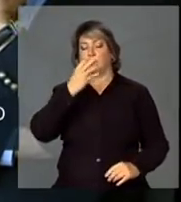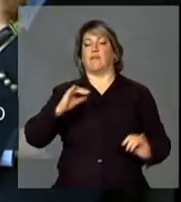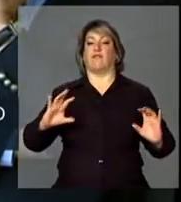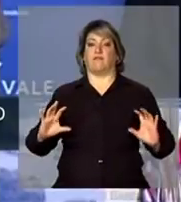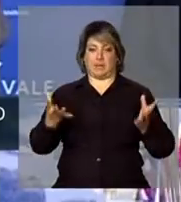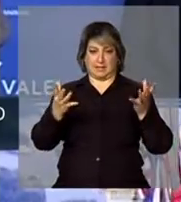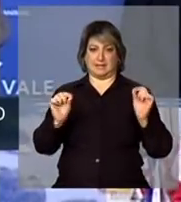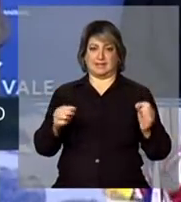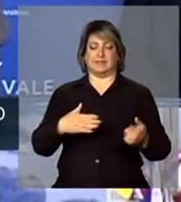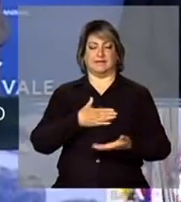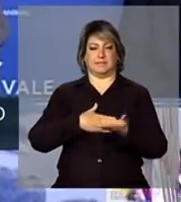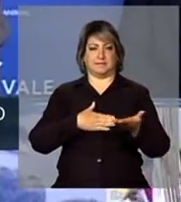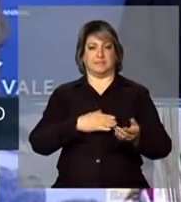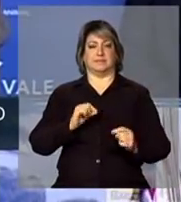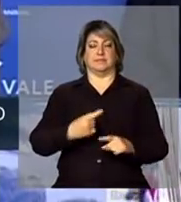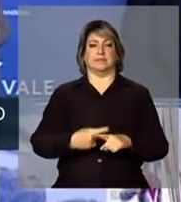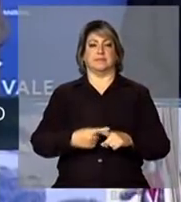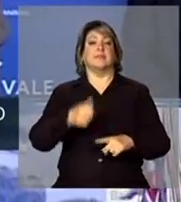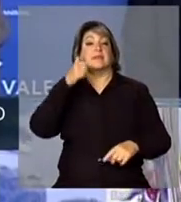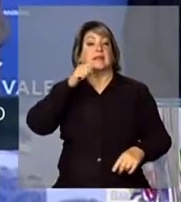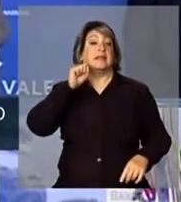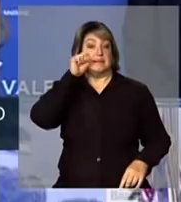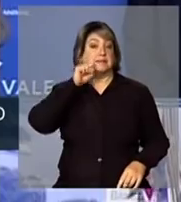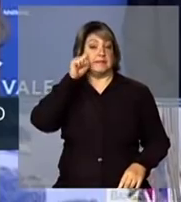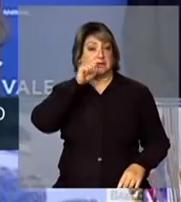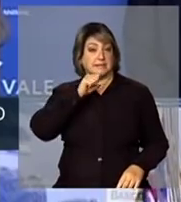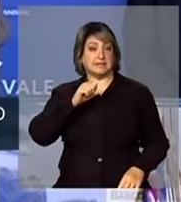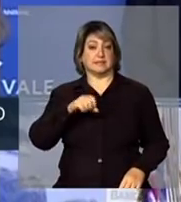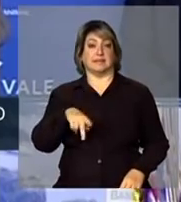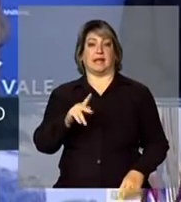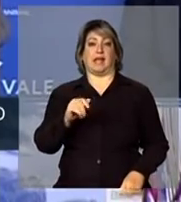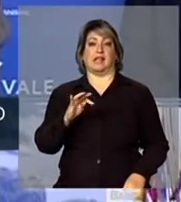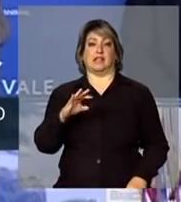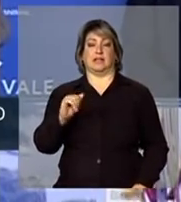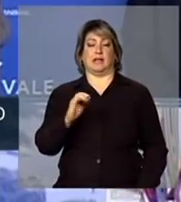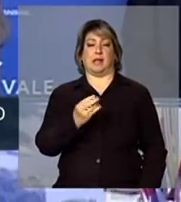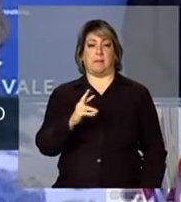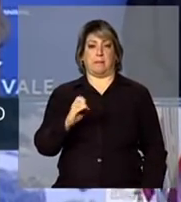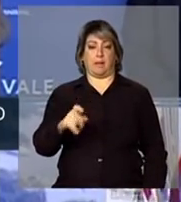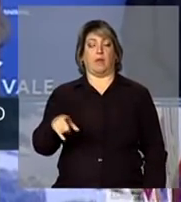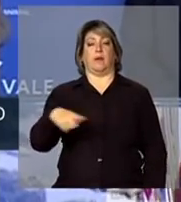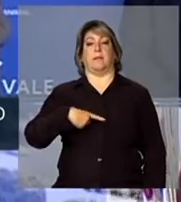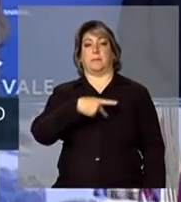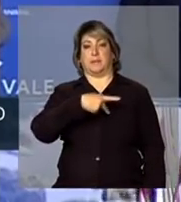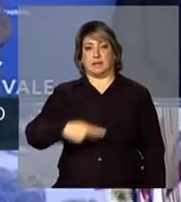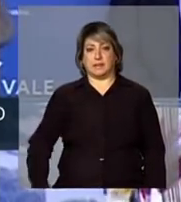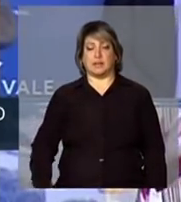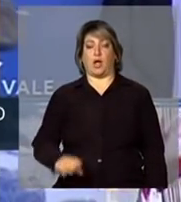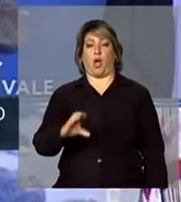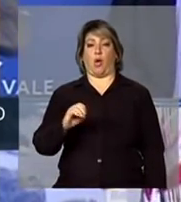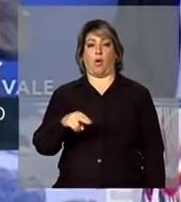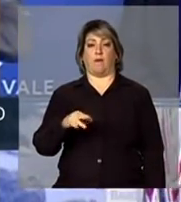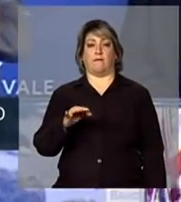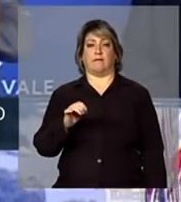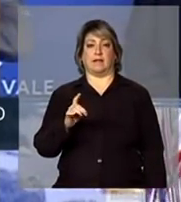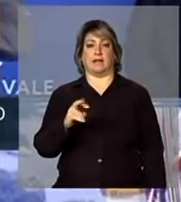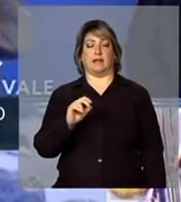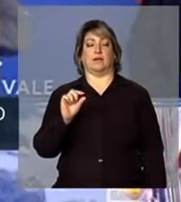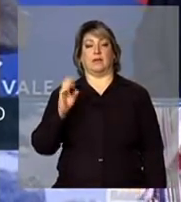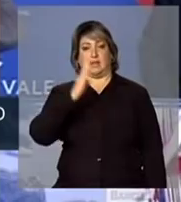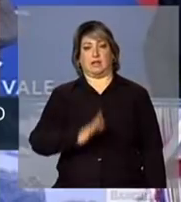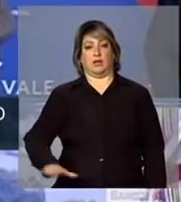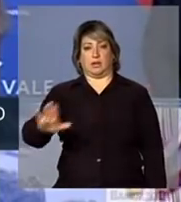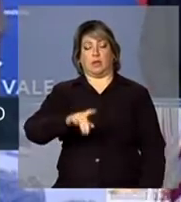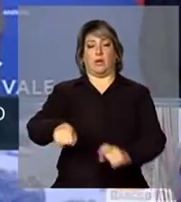saudar a eminente senadora, cara amiga, Cátia Abreu, presidente da Confederação Nacional da Agricultura,